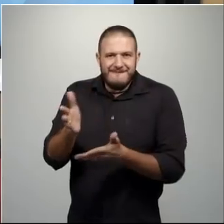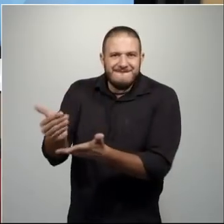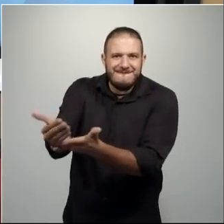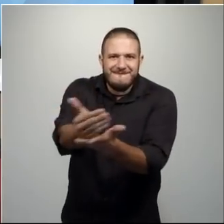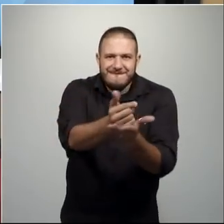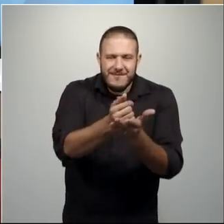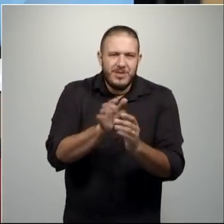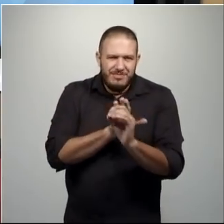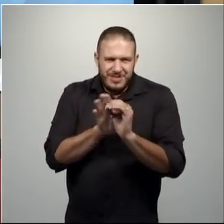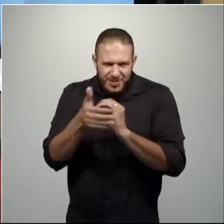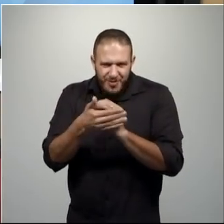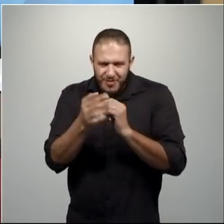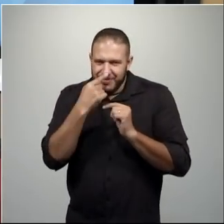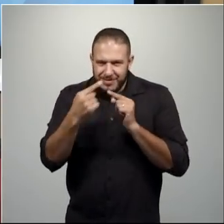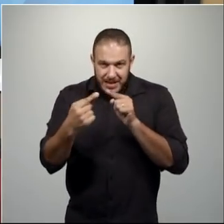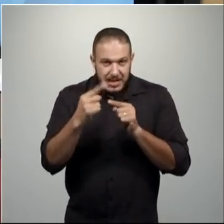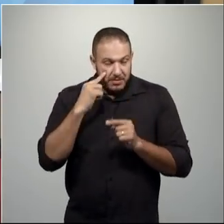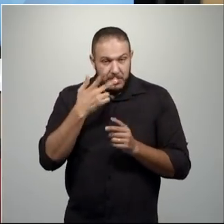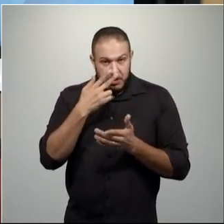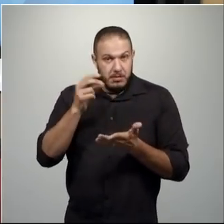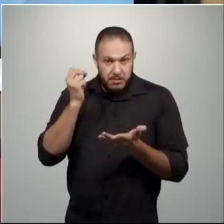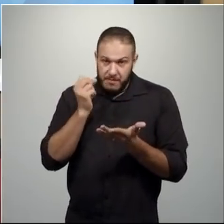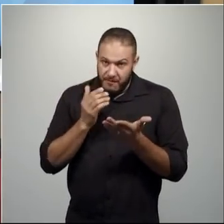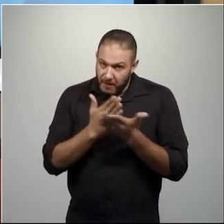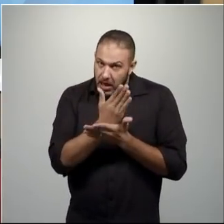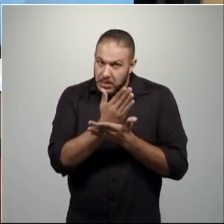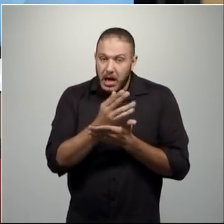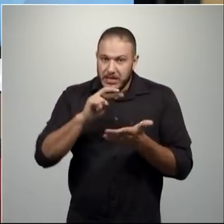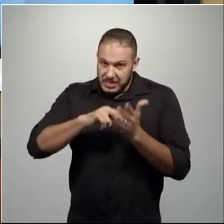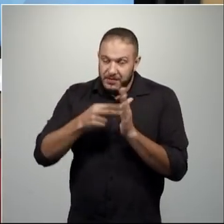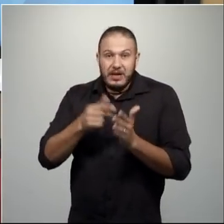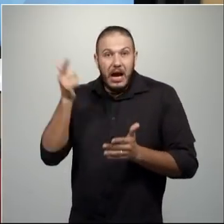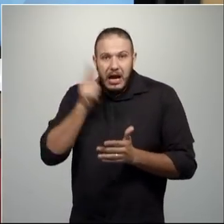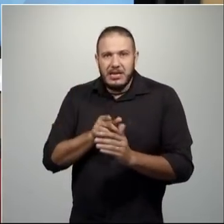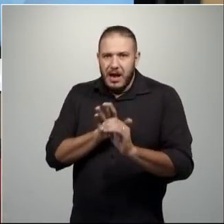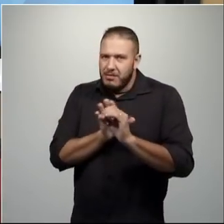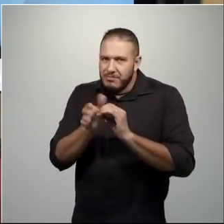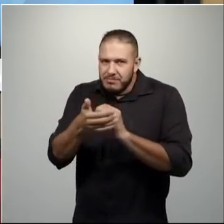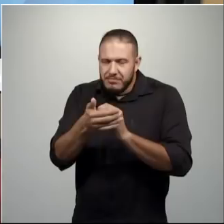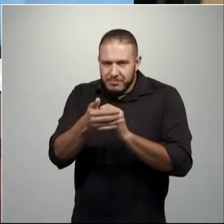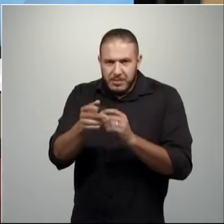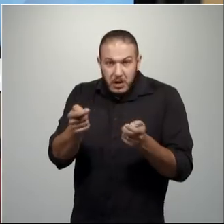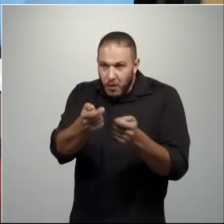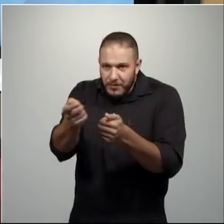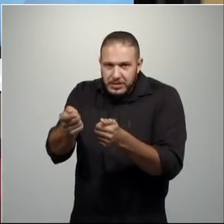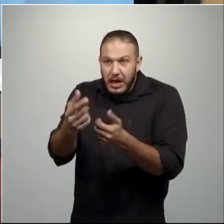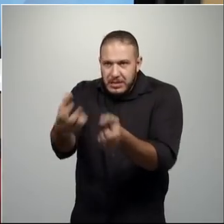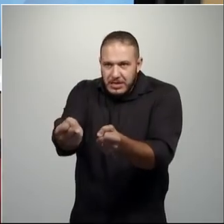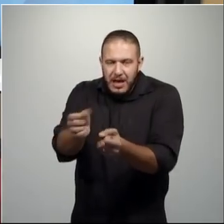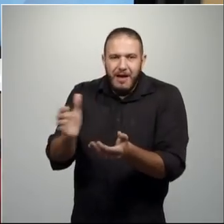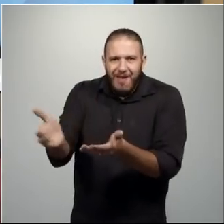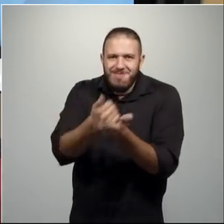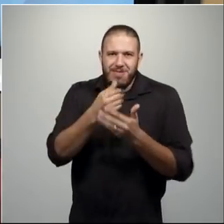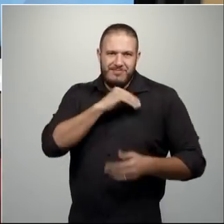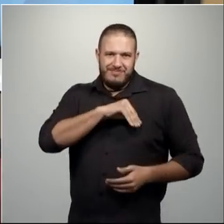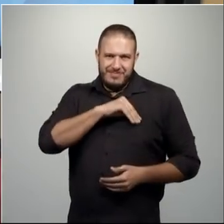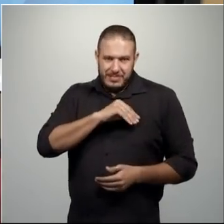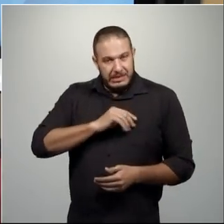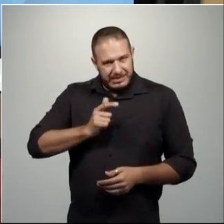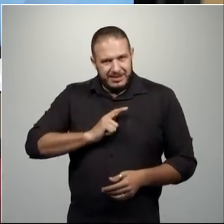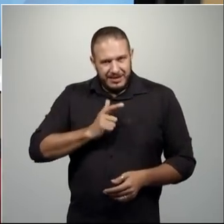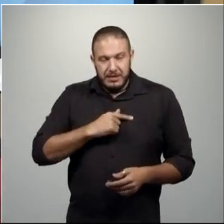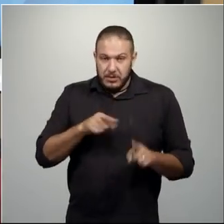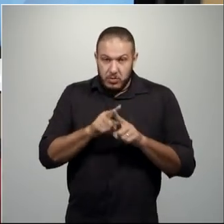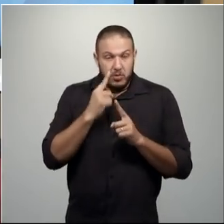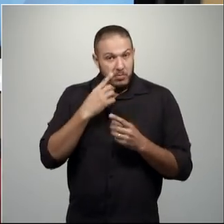né lembrando validar significa ganhar bitcoins tem uma remuneração dentro da rede é tem que de alguma forma